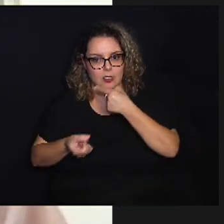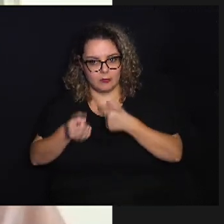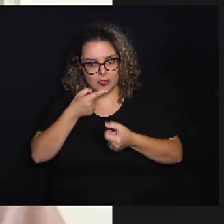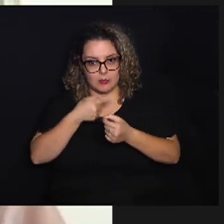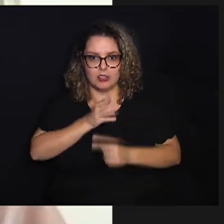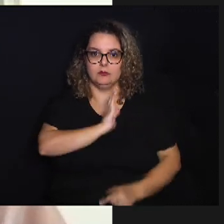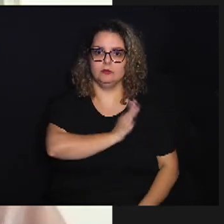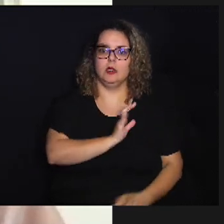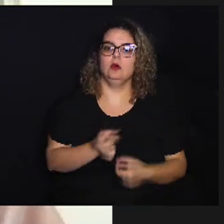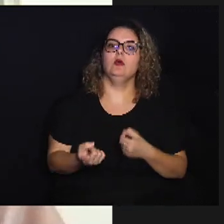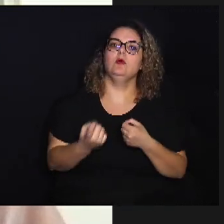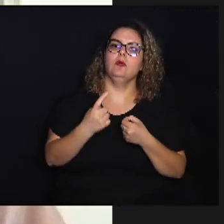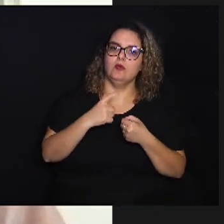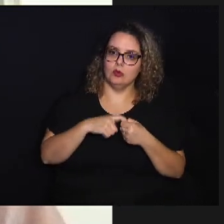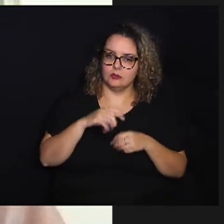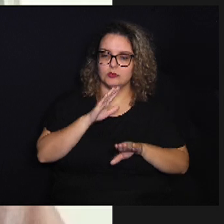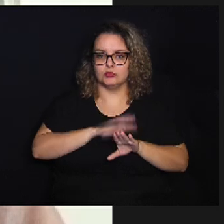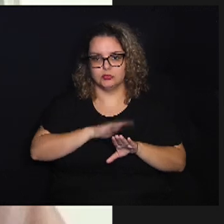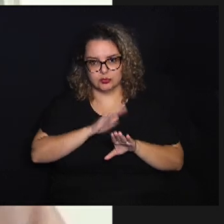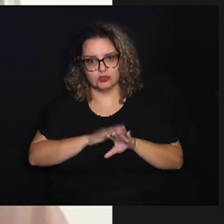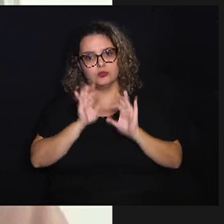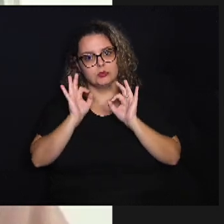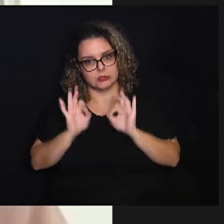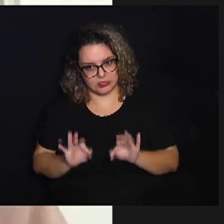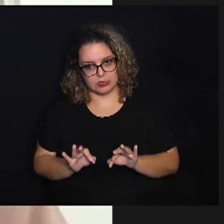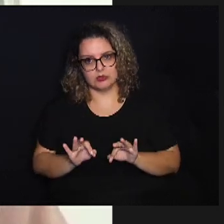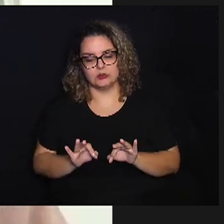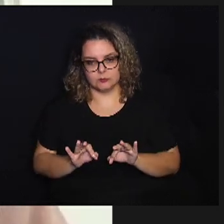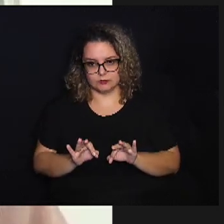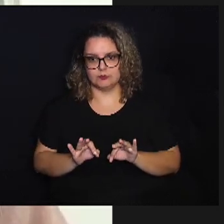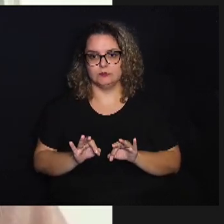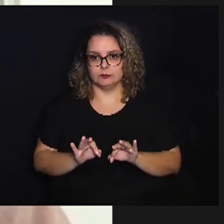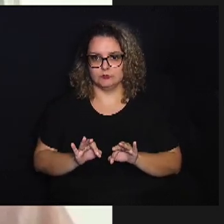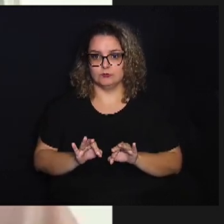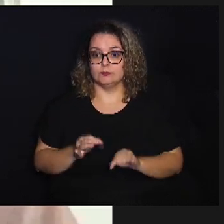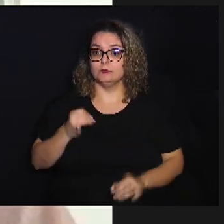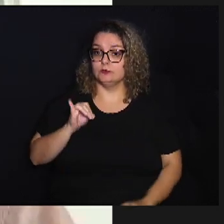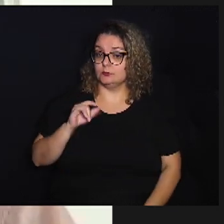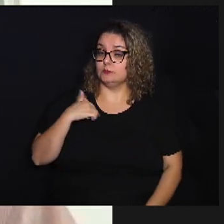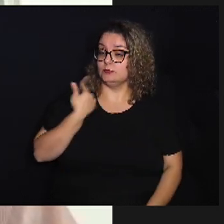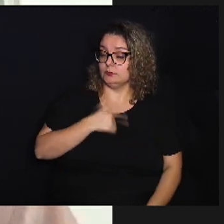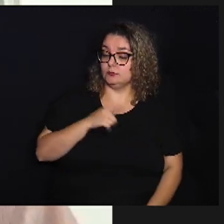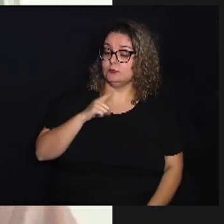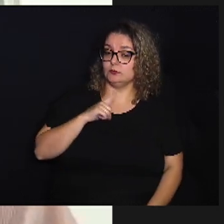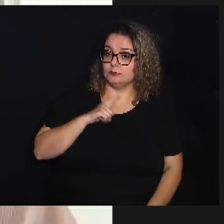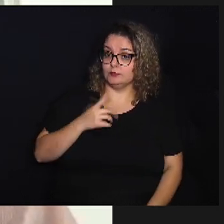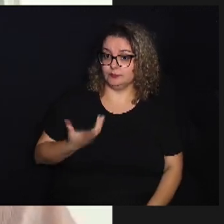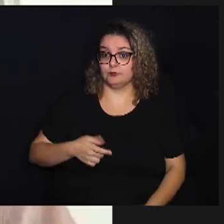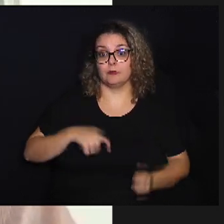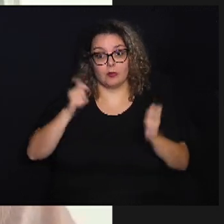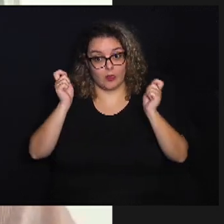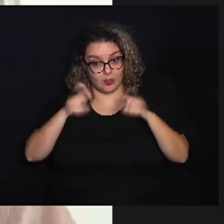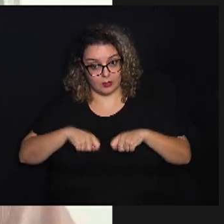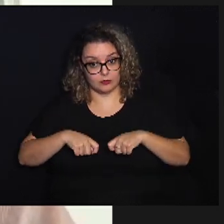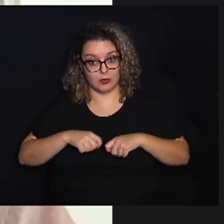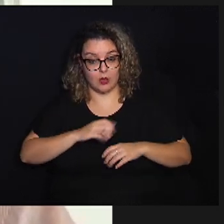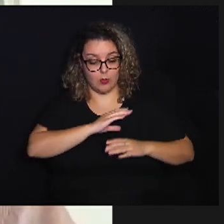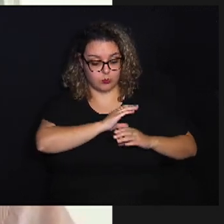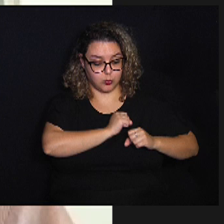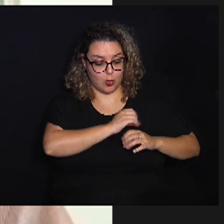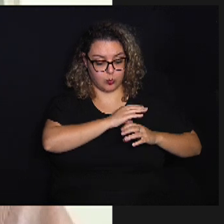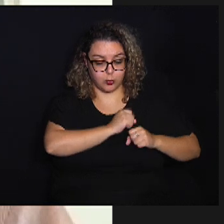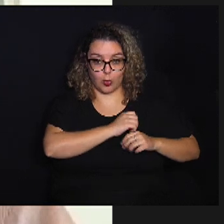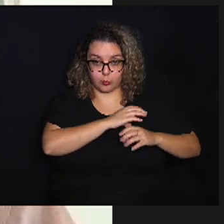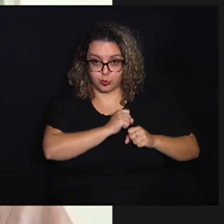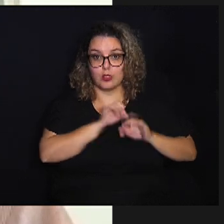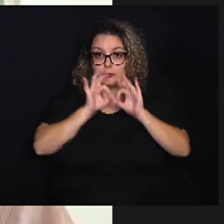coração voltar a funcionar adequadamente, tá? Para que, se a gente tiver a capacidade de bomba do coração